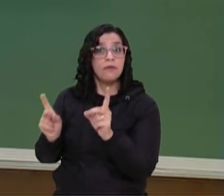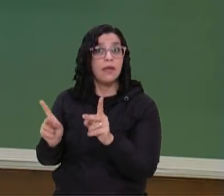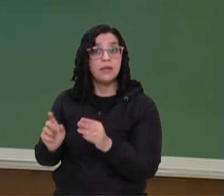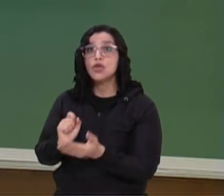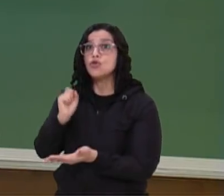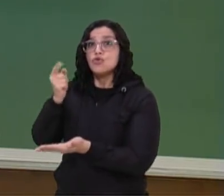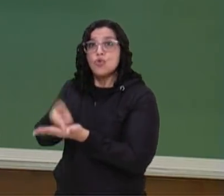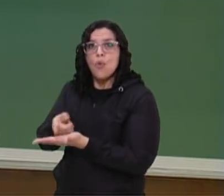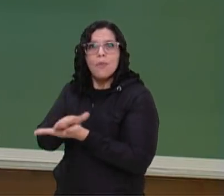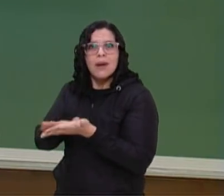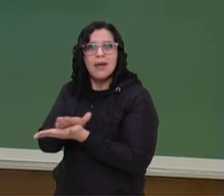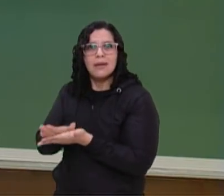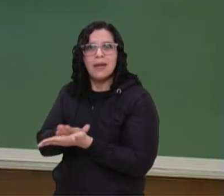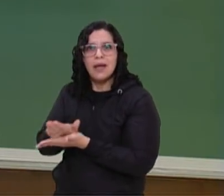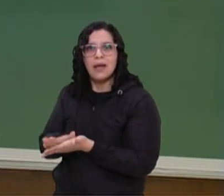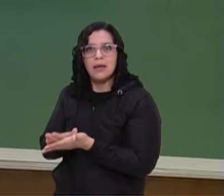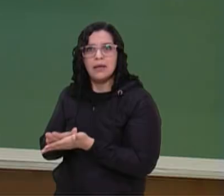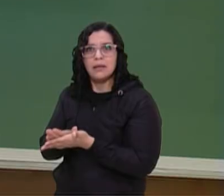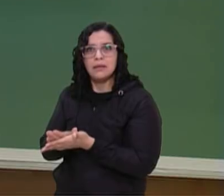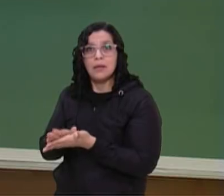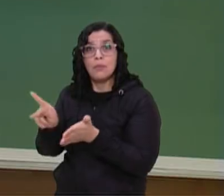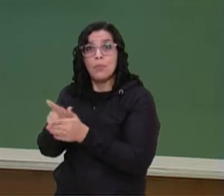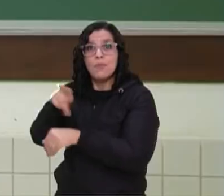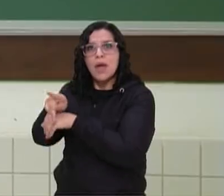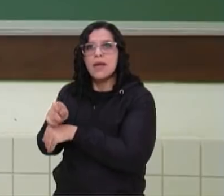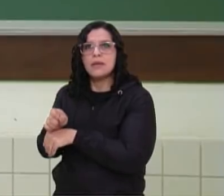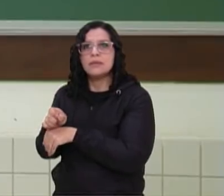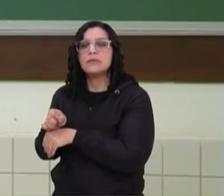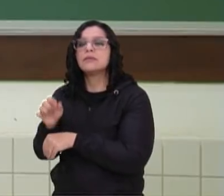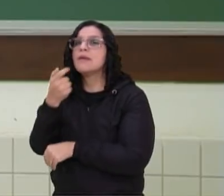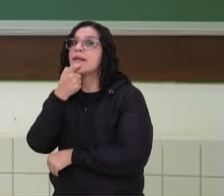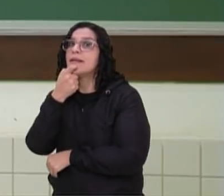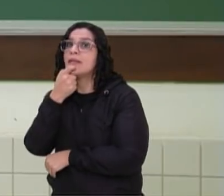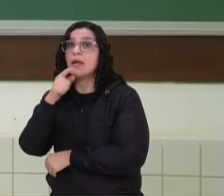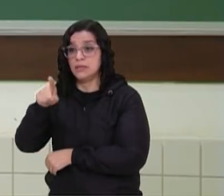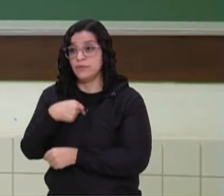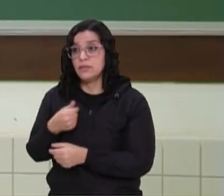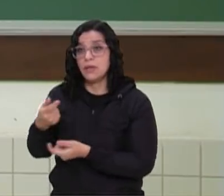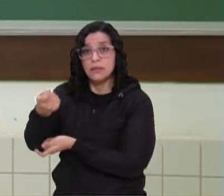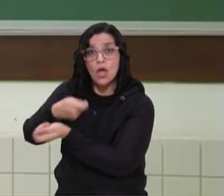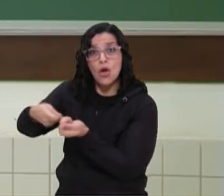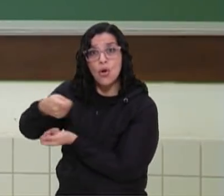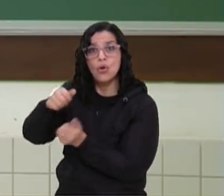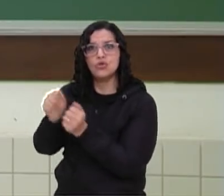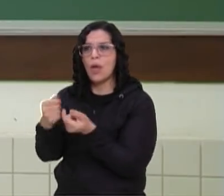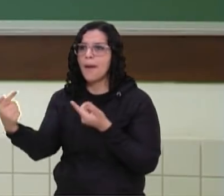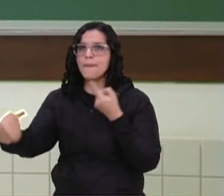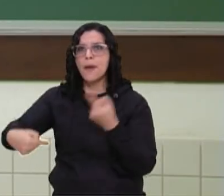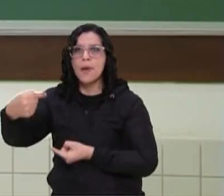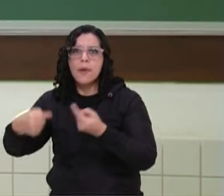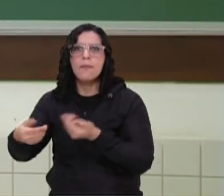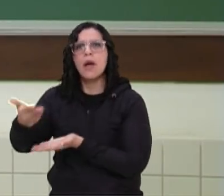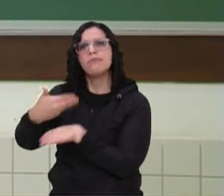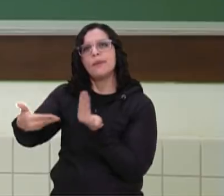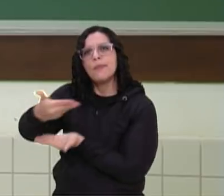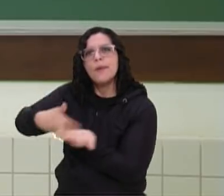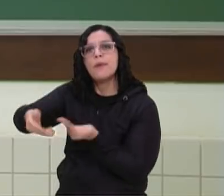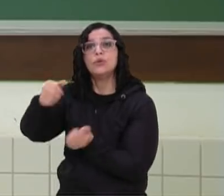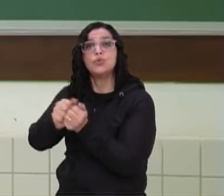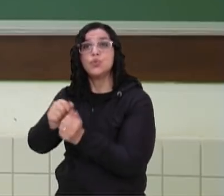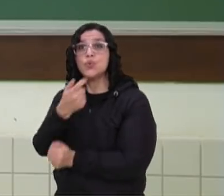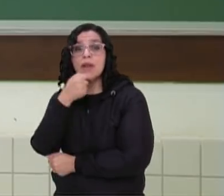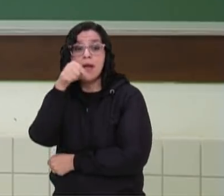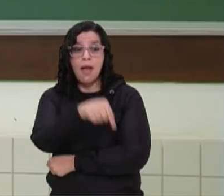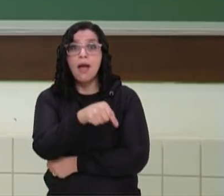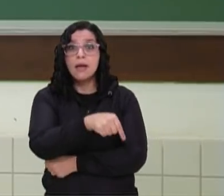Quem comercializar com a Inglaterra, o Napoleão Bonaparte vai invadir. Essa é a ameaça de Napoleão. Só que grande parte desses países